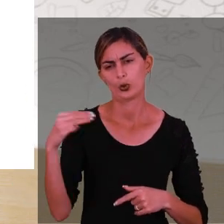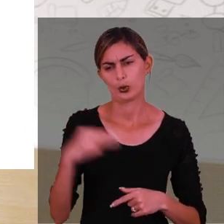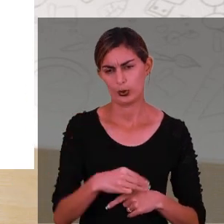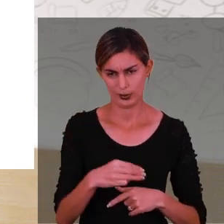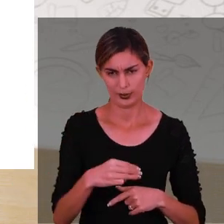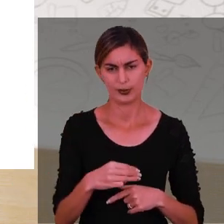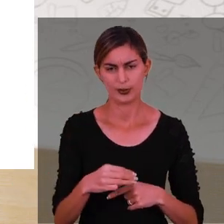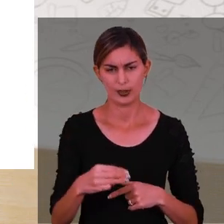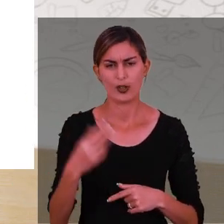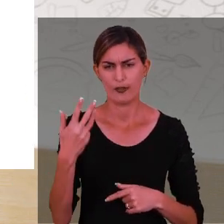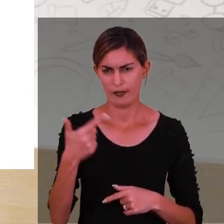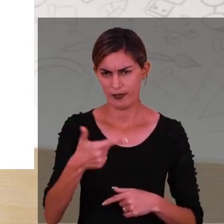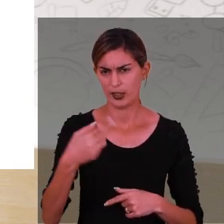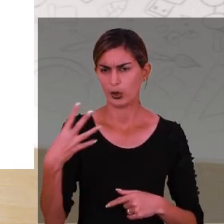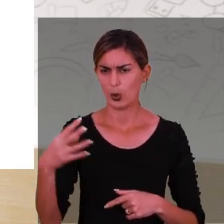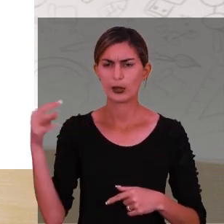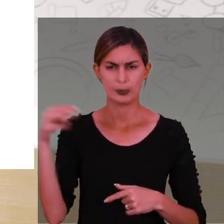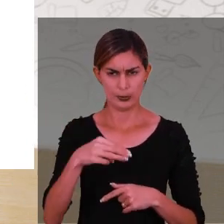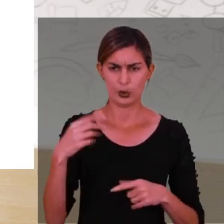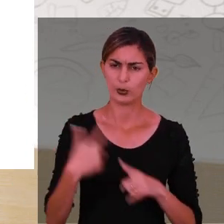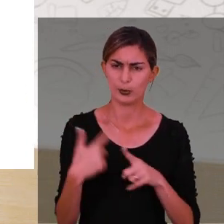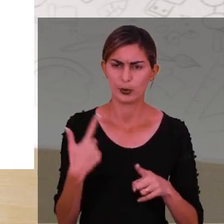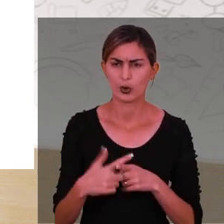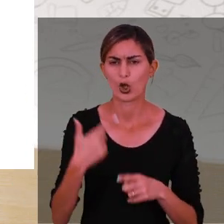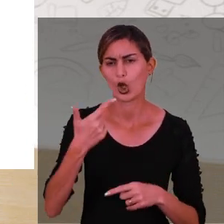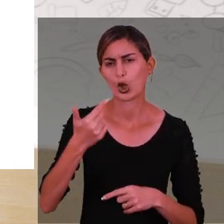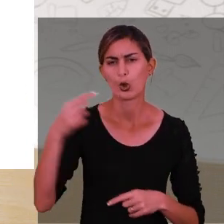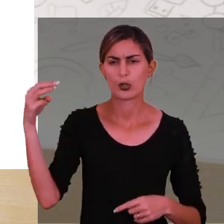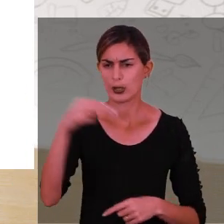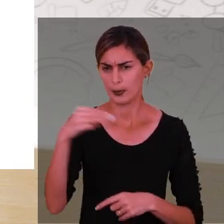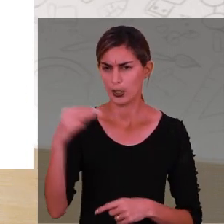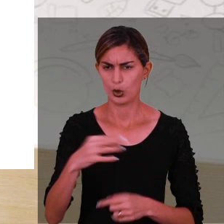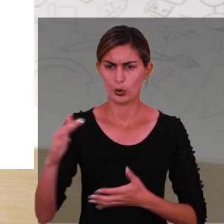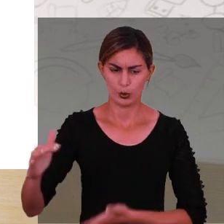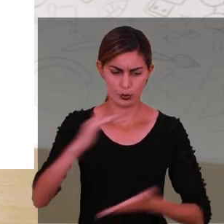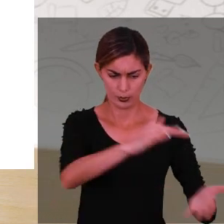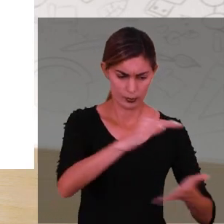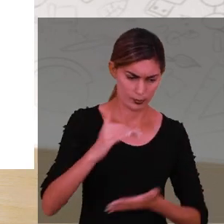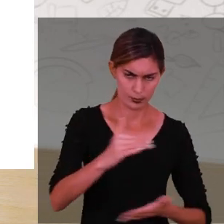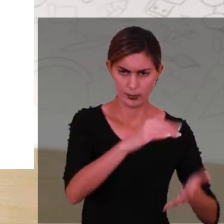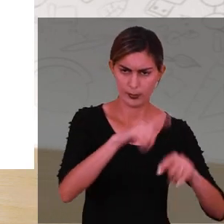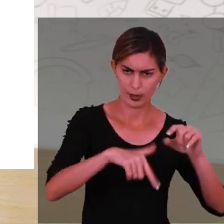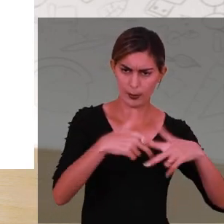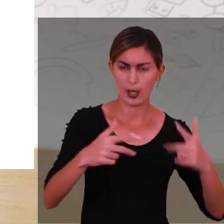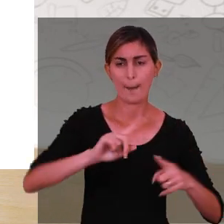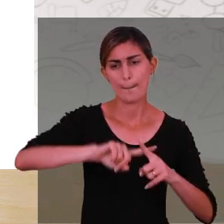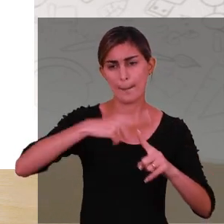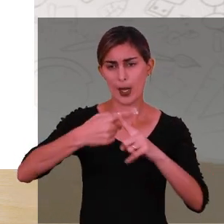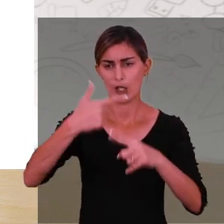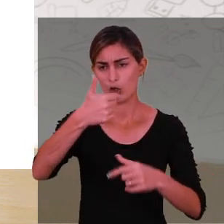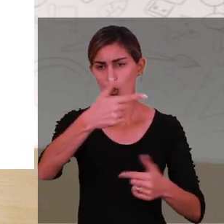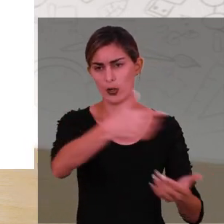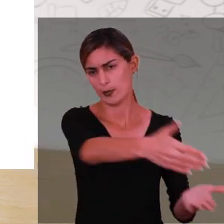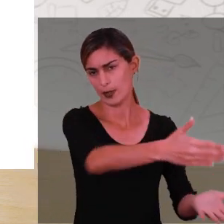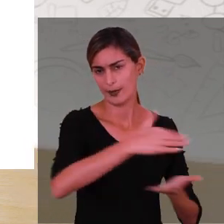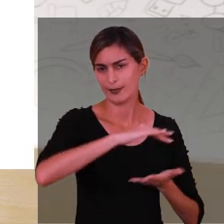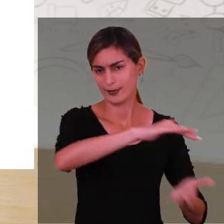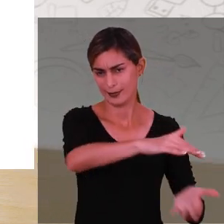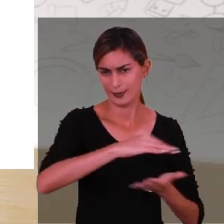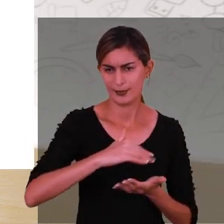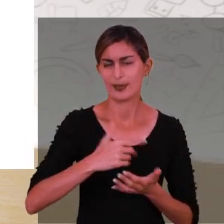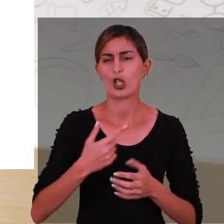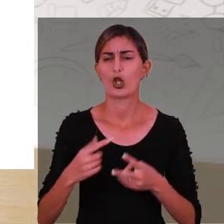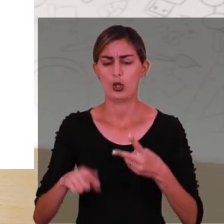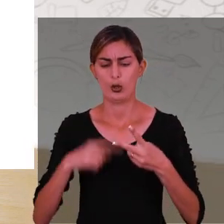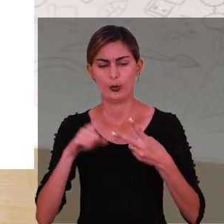minutos. 24 minutos porque foram 12 minutos para a colocada do material, mais 12 para a retirada.